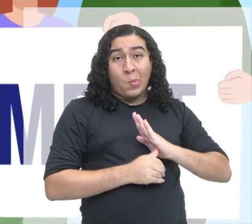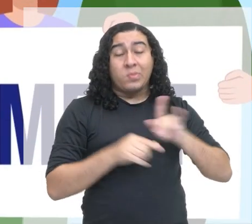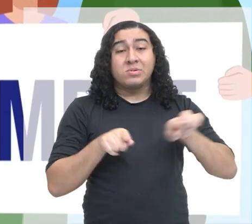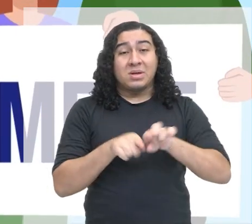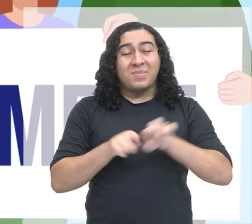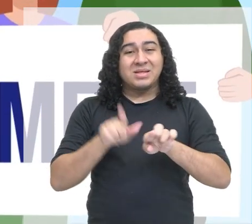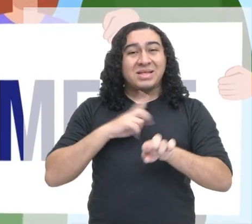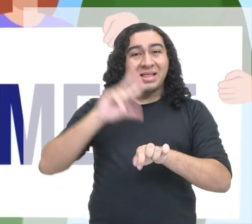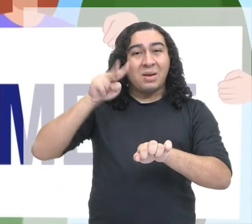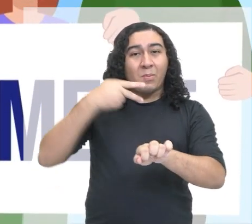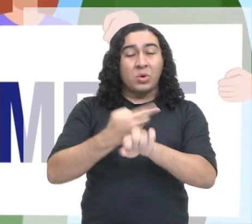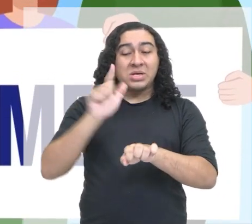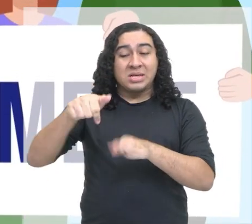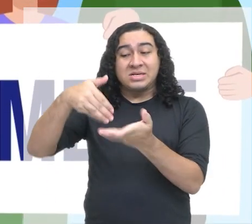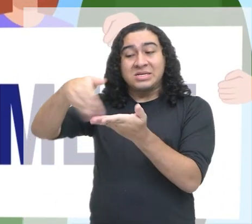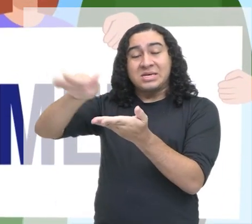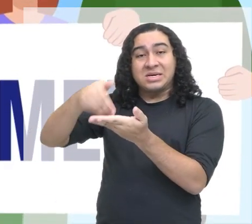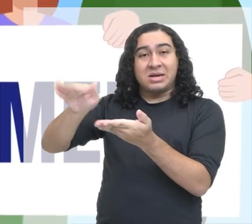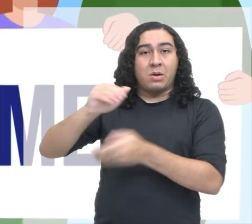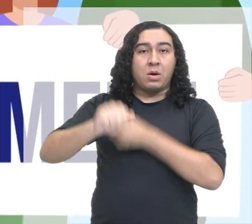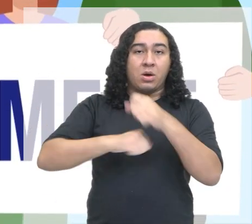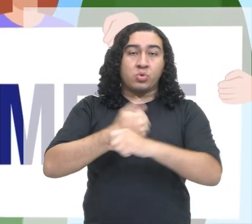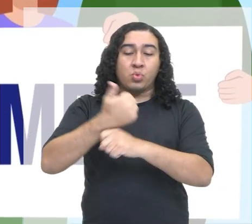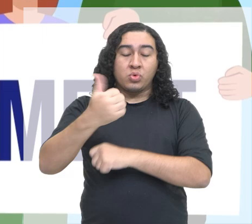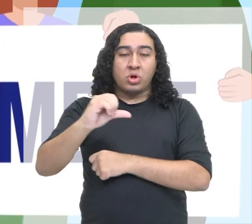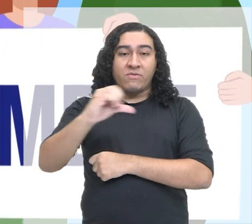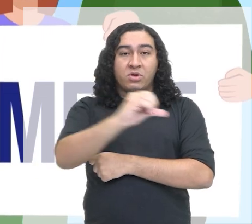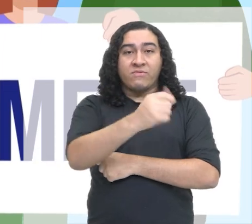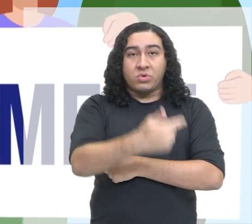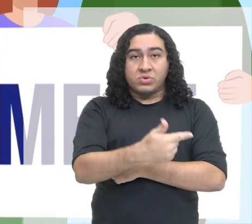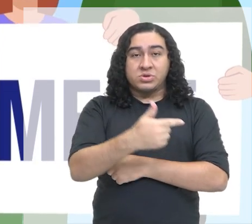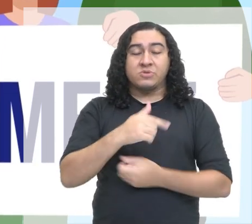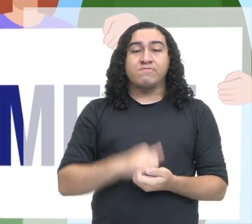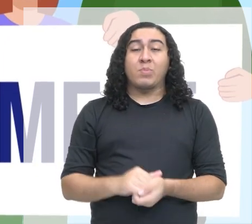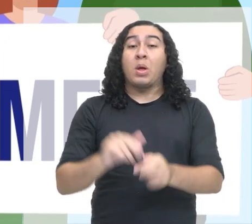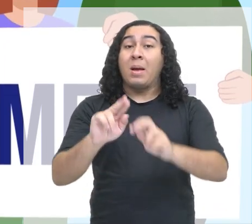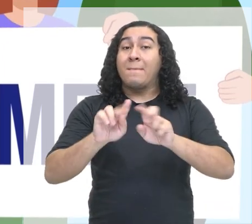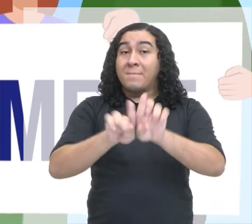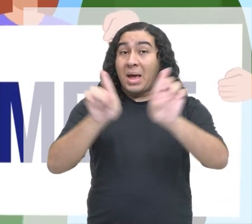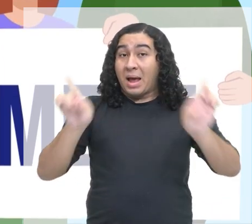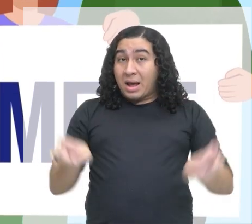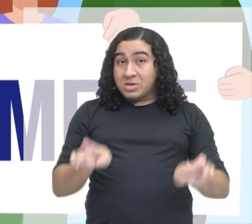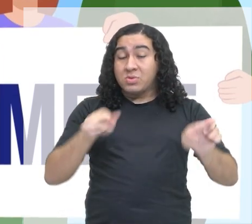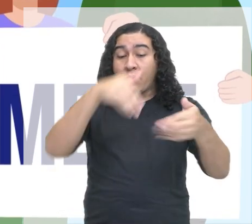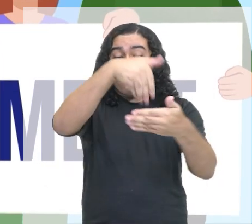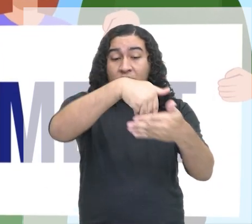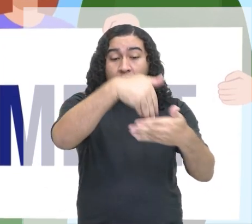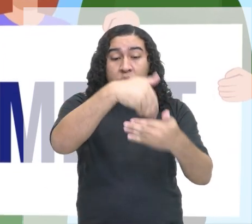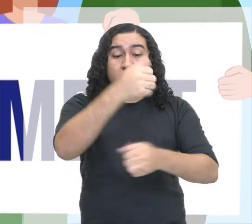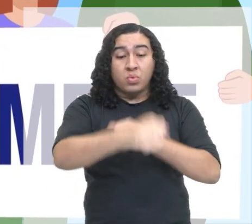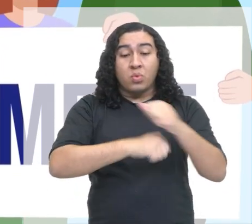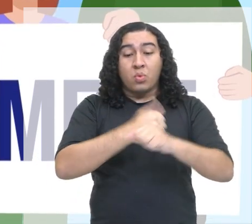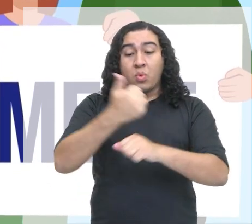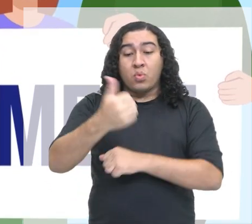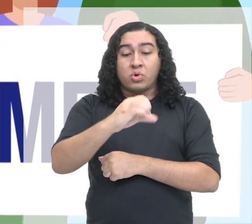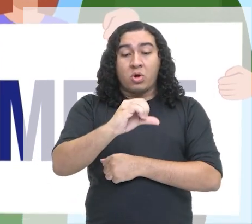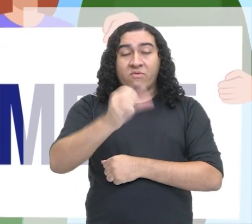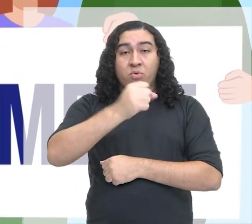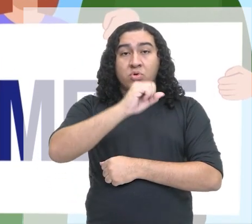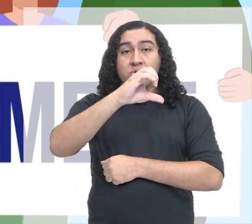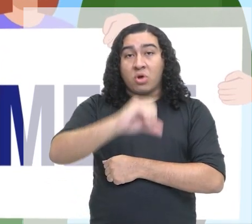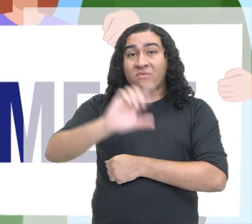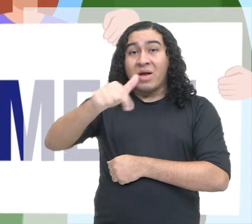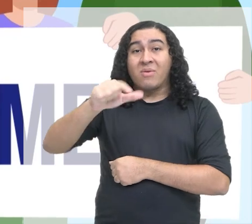seu impeachment em 1992. Apesar disso, a eleição de 1989 foi